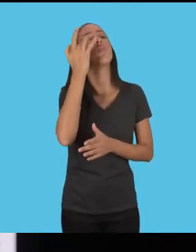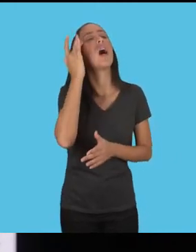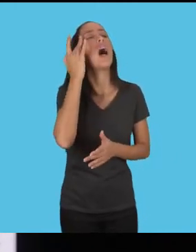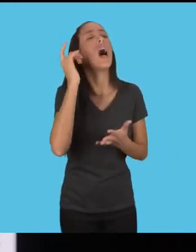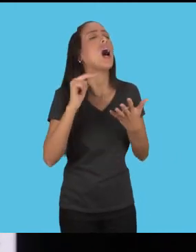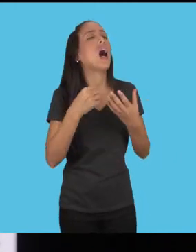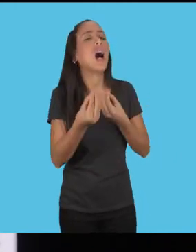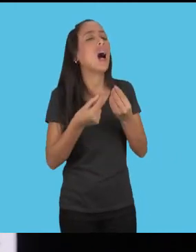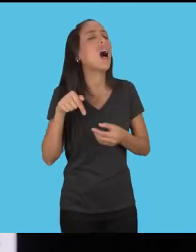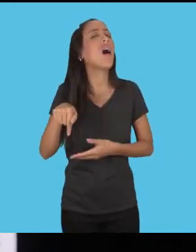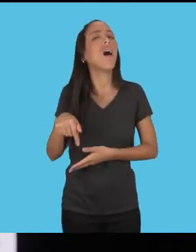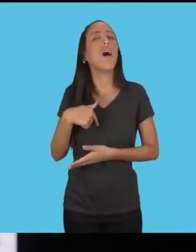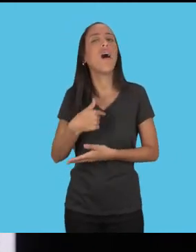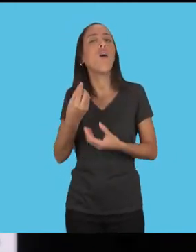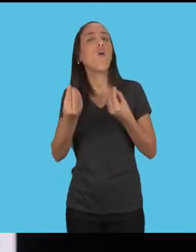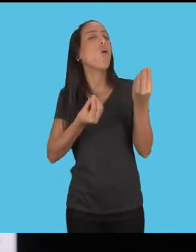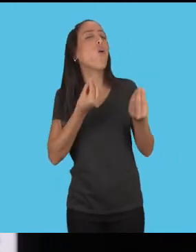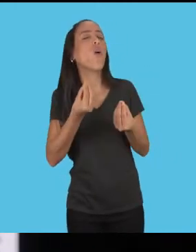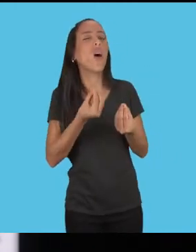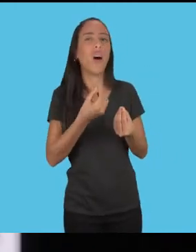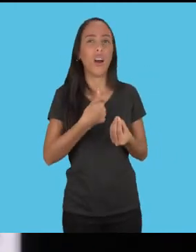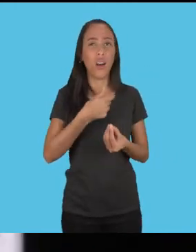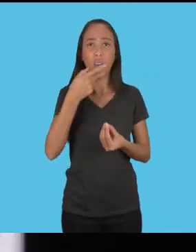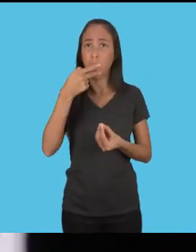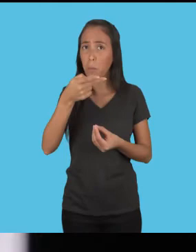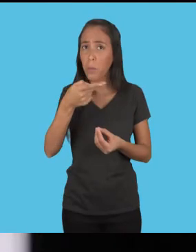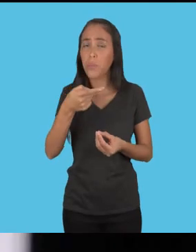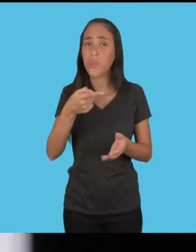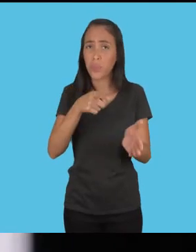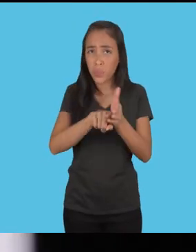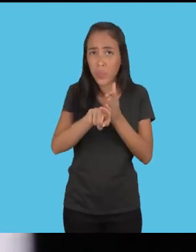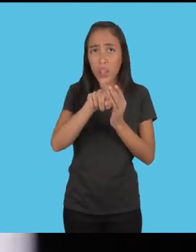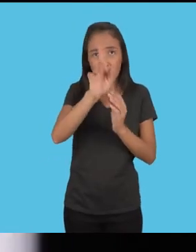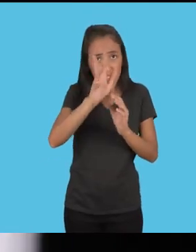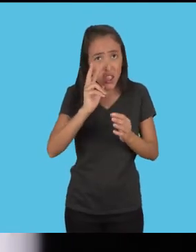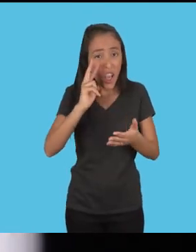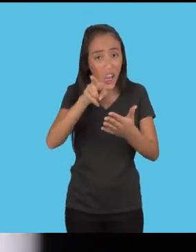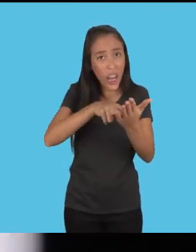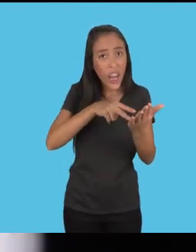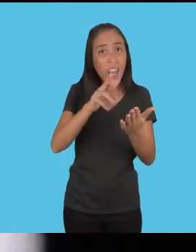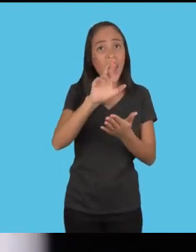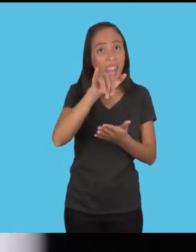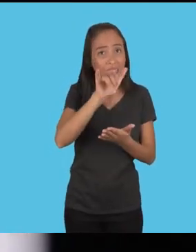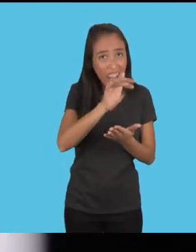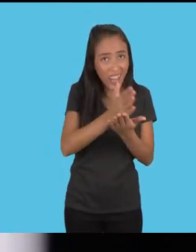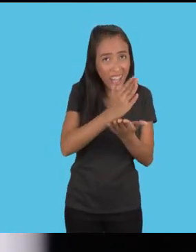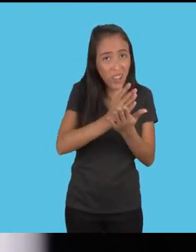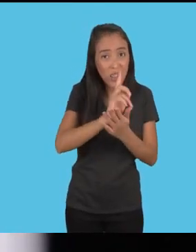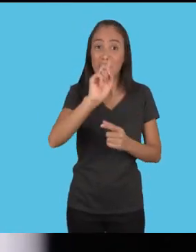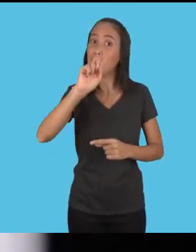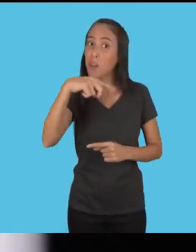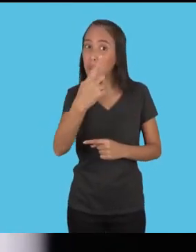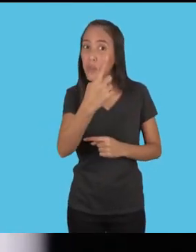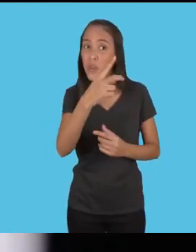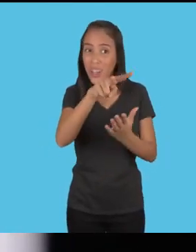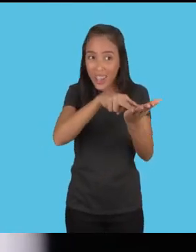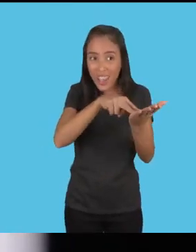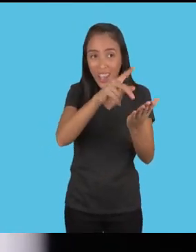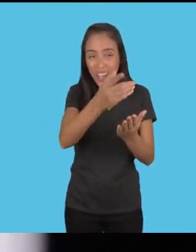senhor acha, e disse assim: eu digo, você já olhou no rei? Olha no rei, depois a gente conversa.